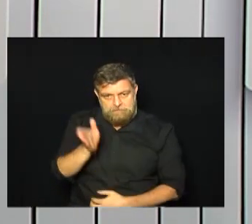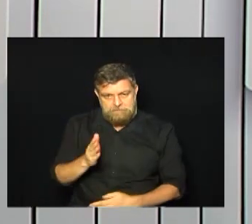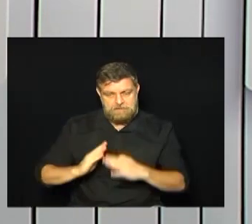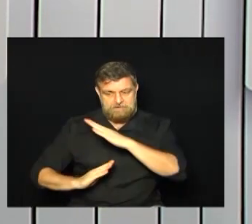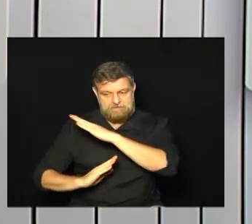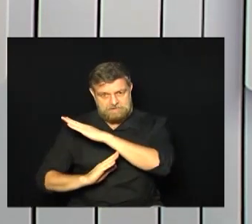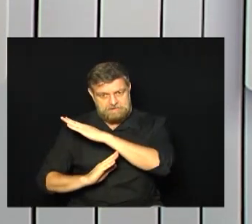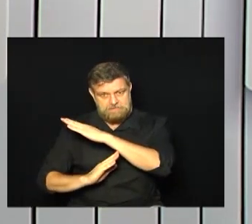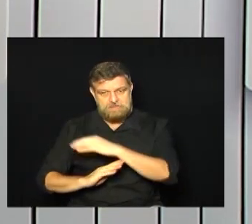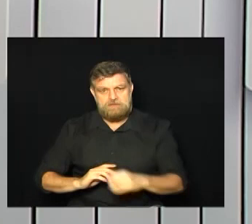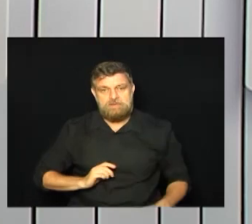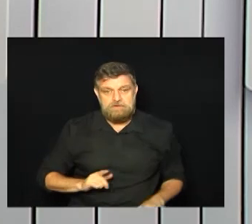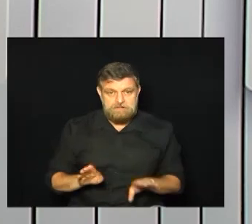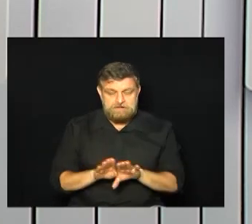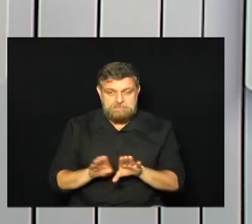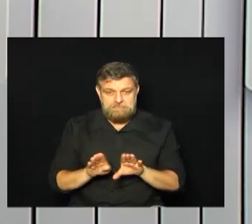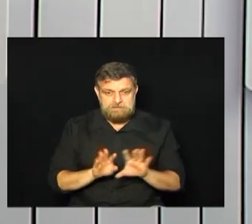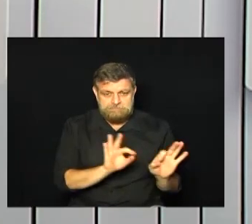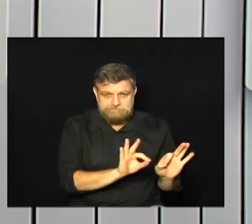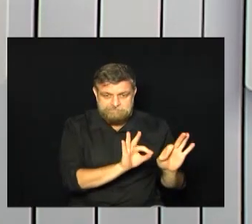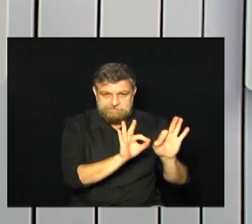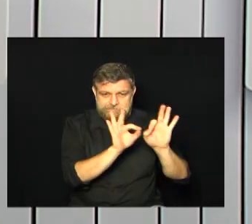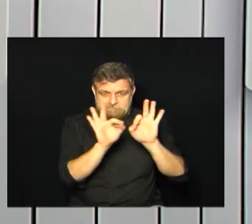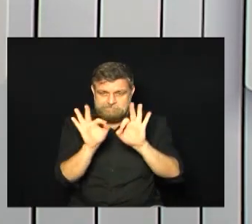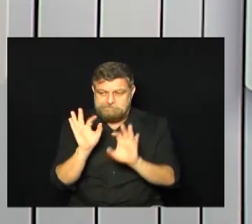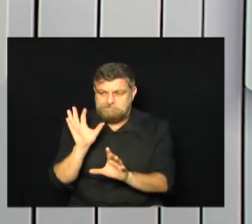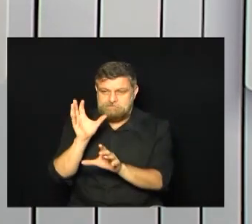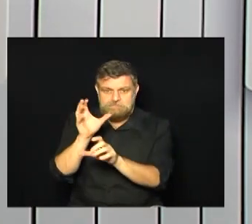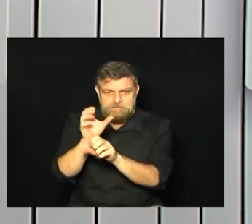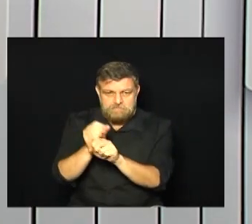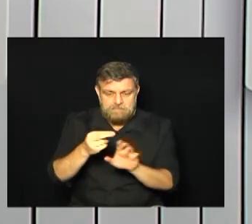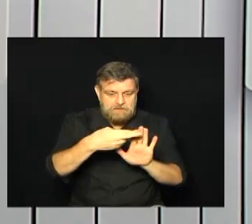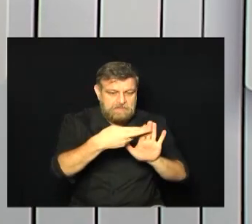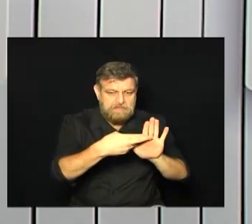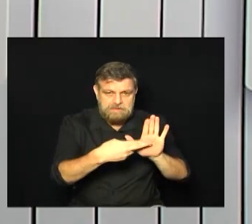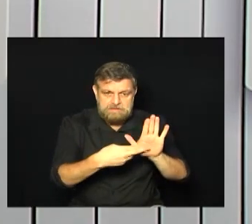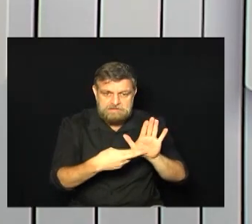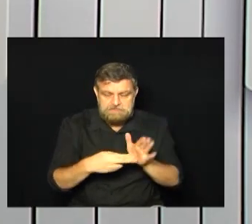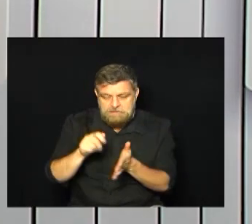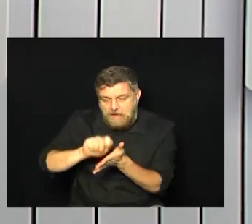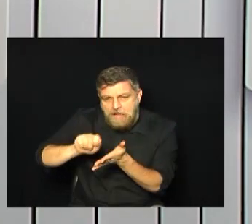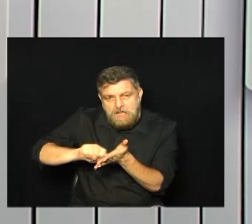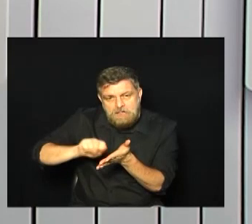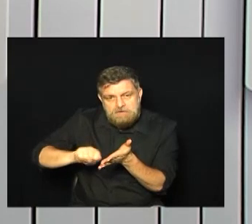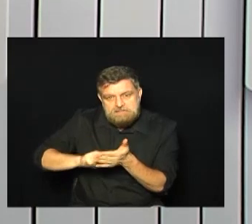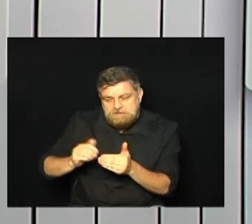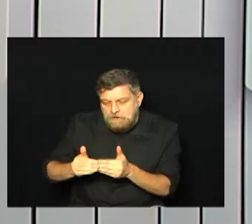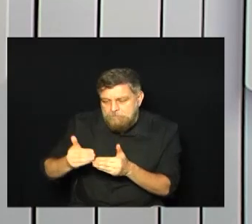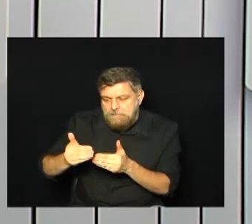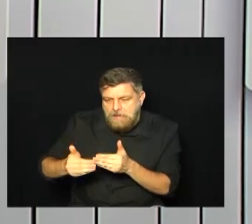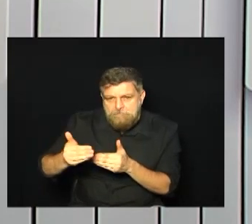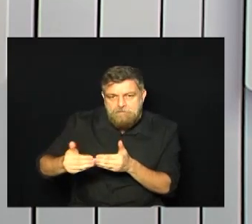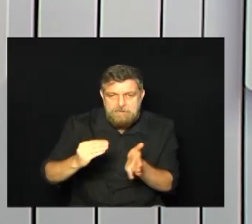youtube.com/TV Câmara Campinas e aí você assiste na íntegra esta receita. Pode anotar todos os passo a passo,